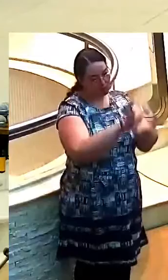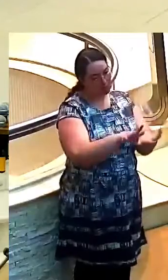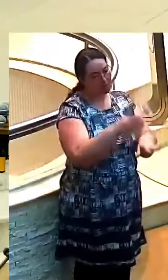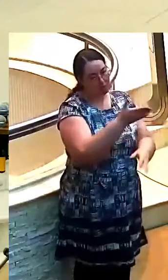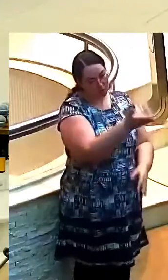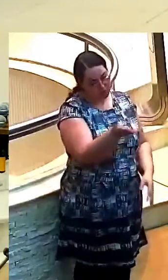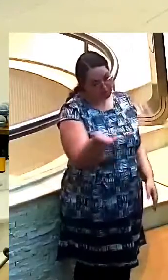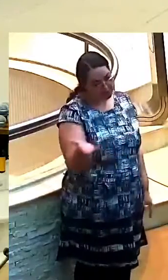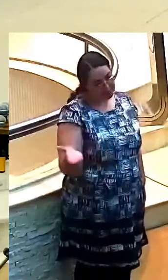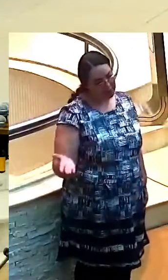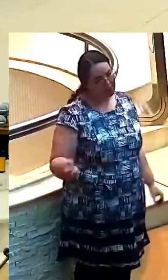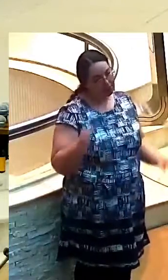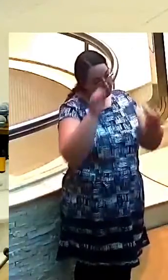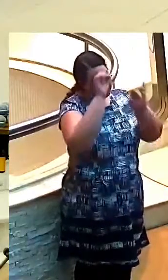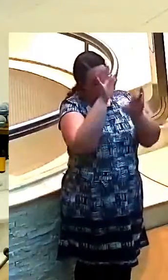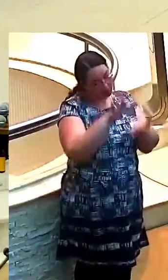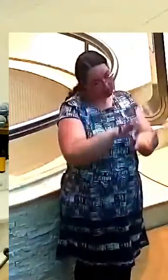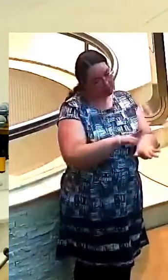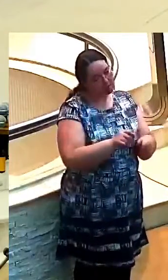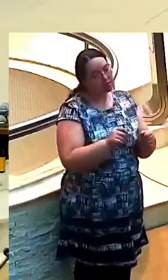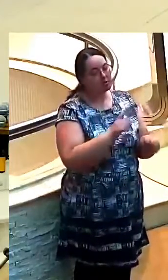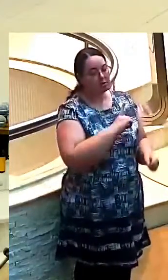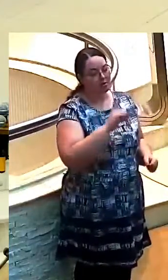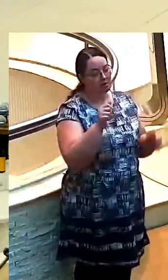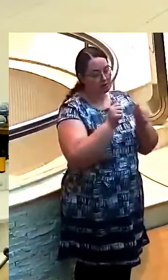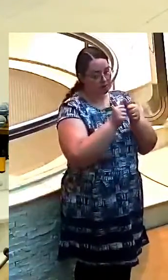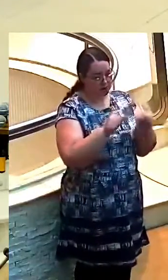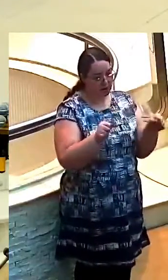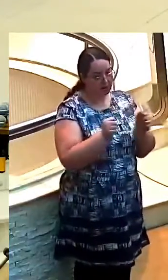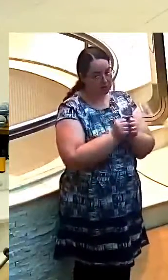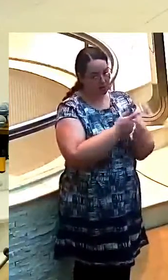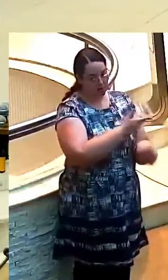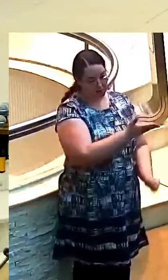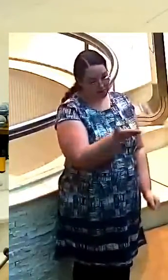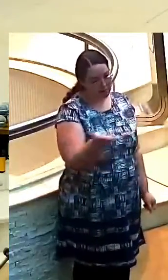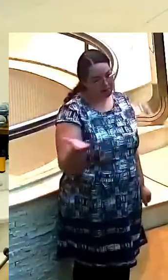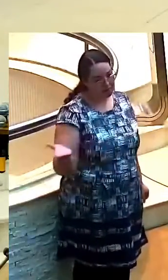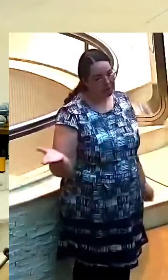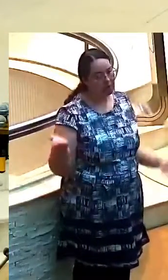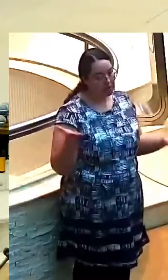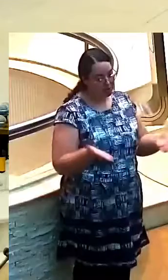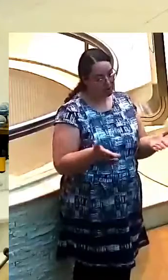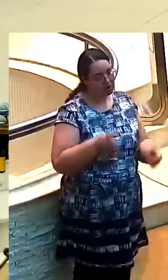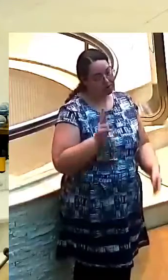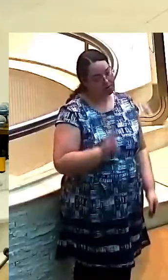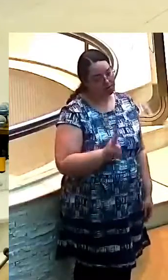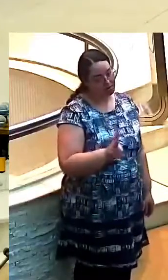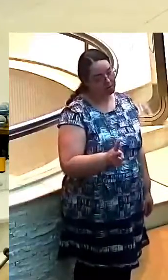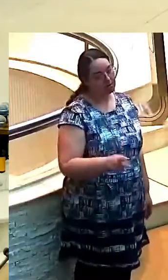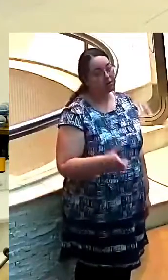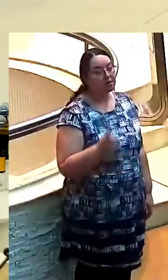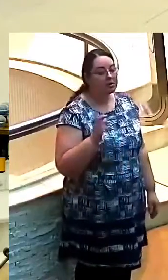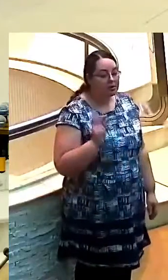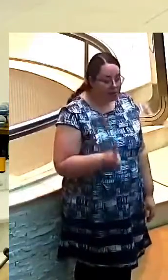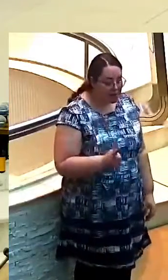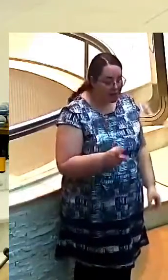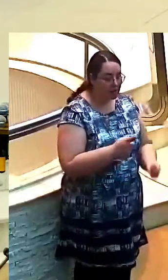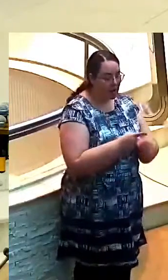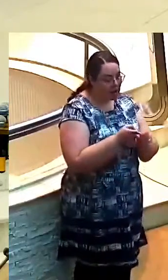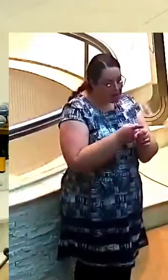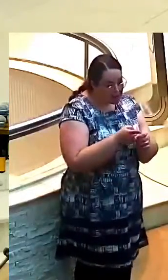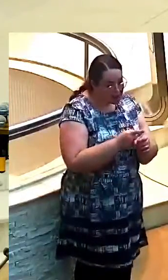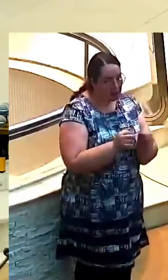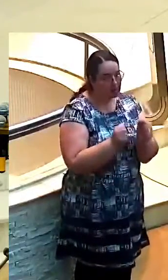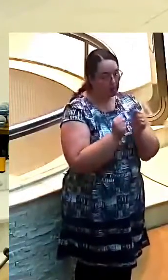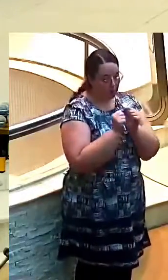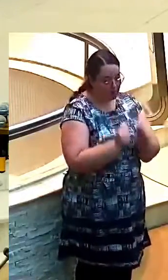graça de Deus, esteja com vocês, hoje e sempre, e que vocês sejam, orientados, sempre pelo poder de Deus, é